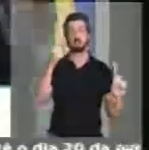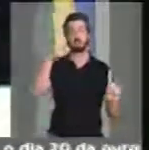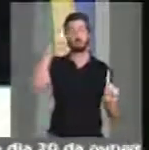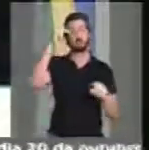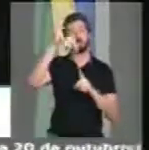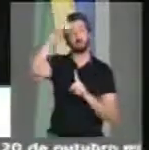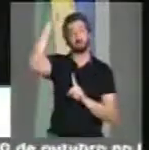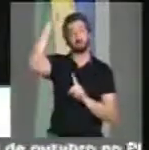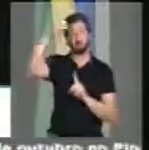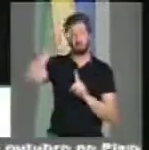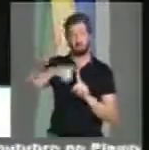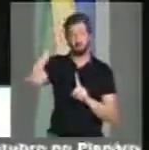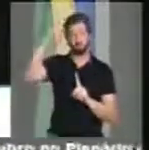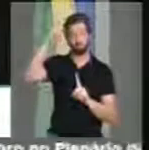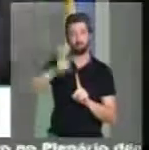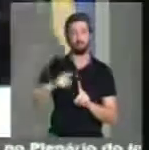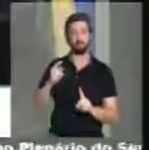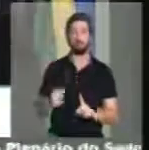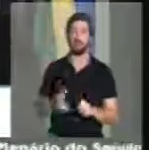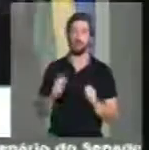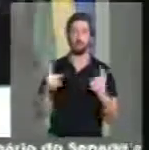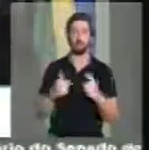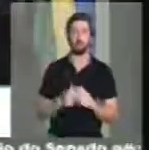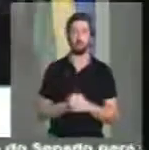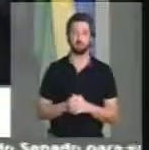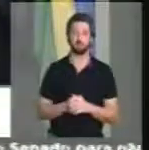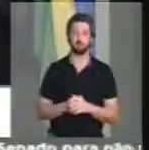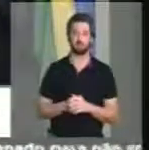Elas estão caindo na cabeça deles.